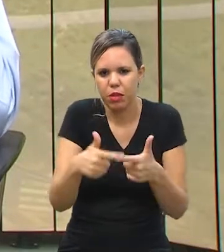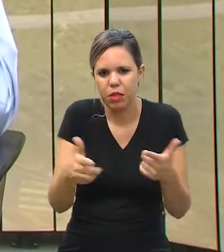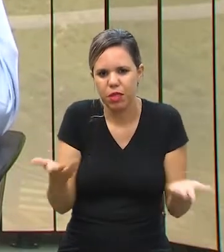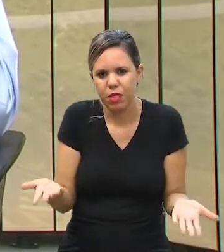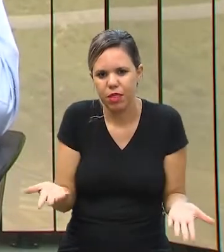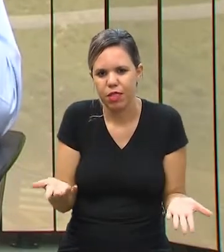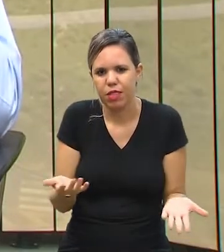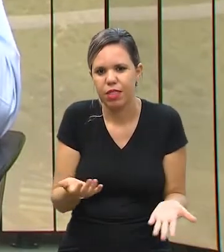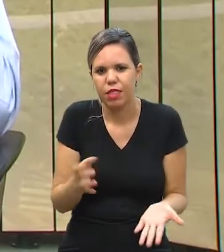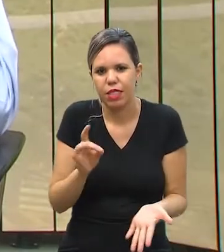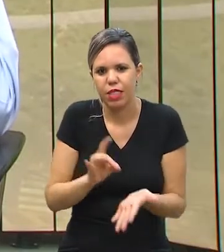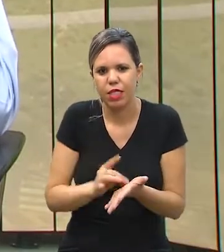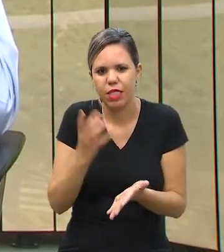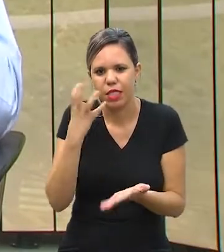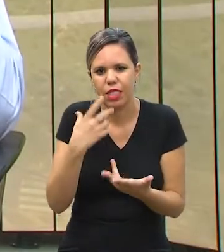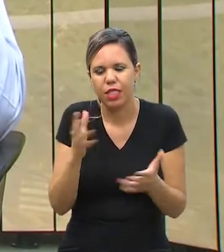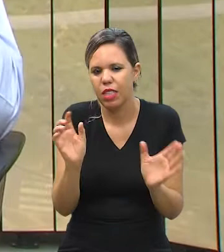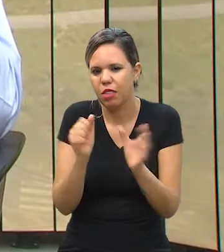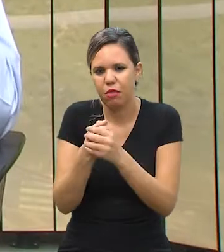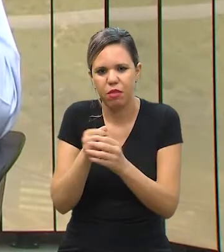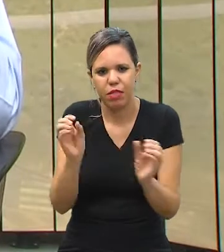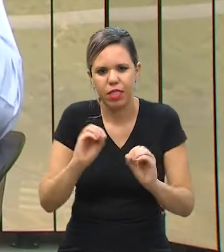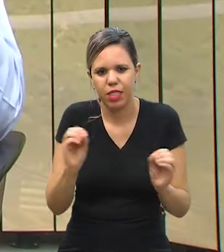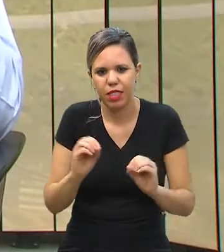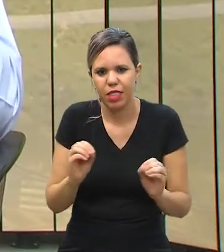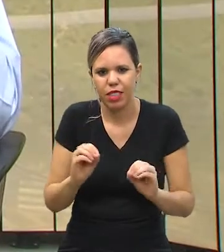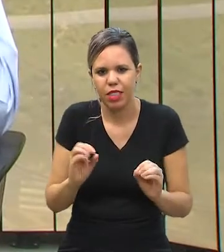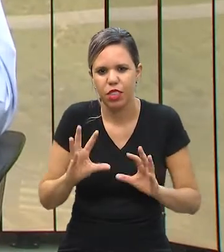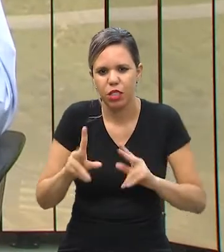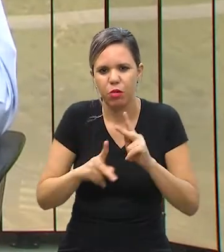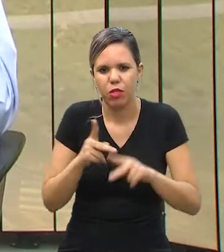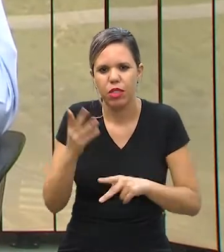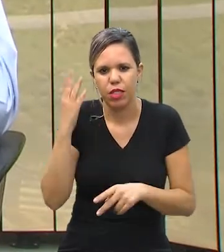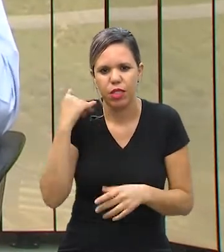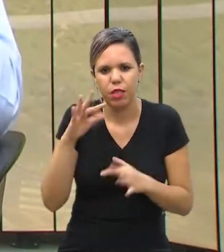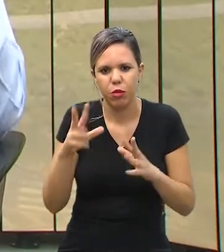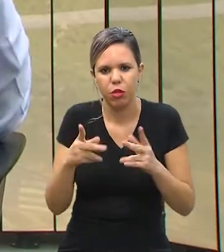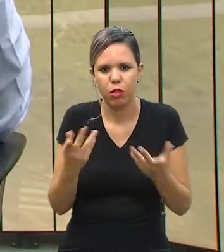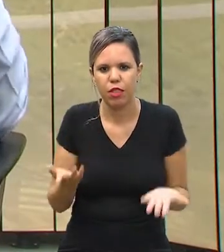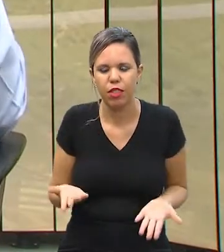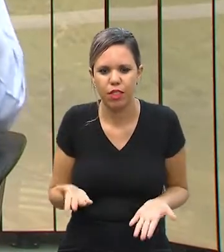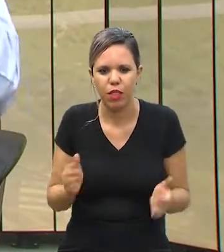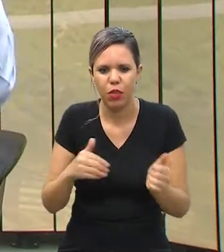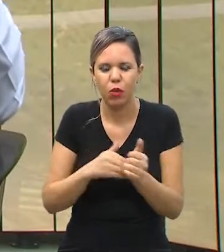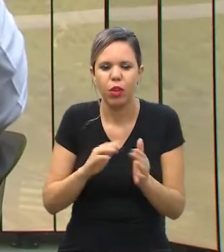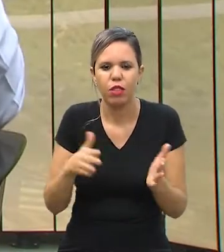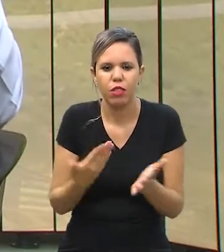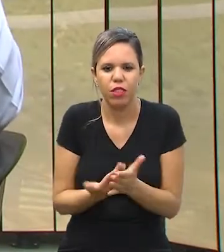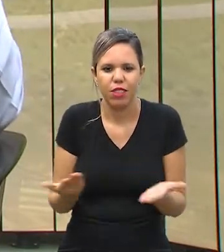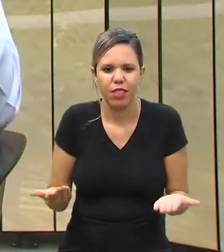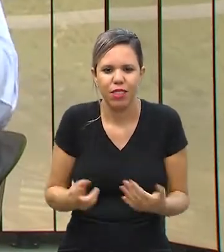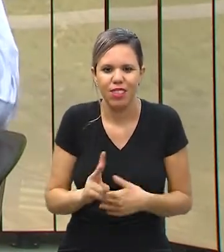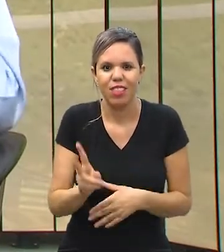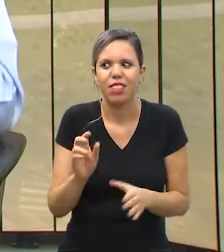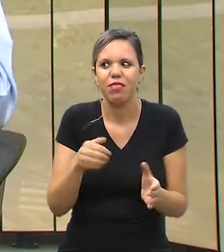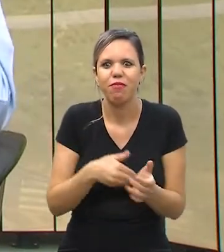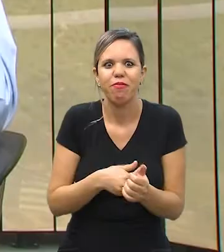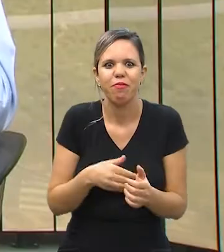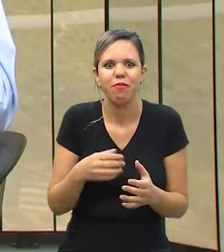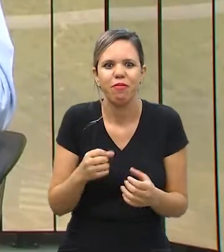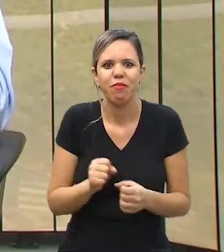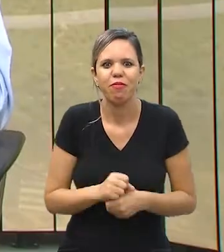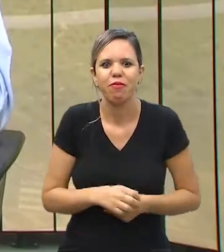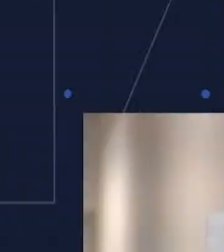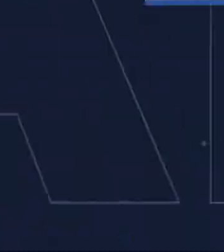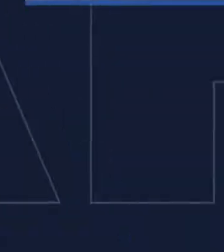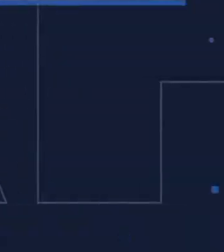tenho. Sou sincero pra você, eu não tenho algo a esconder e alguma coisa que a gente não sabe, que a população não sabe, que a gente guardou até agora, vamos continuar